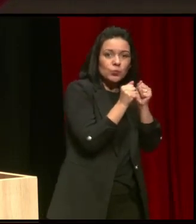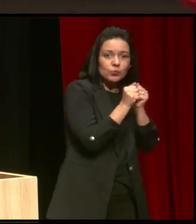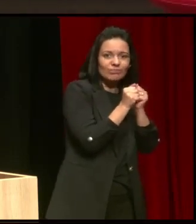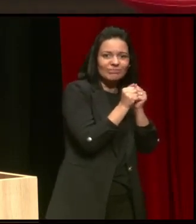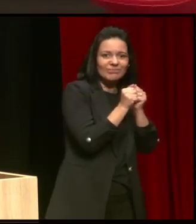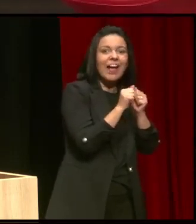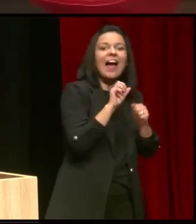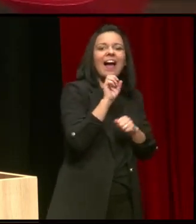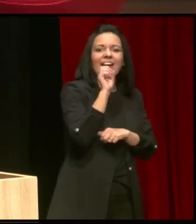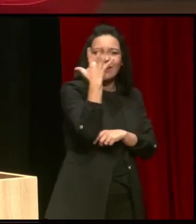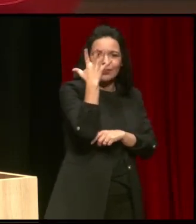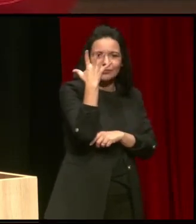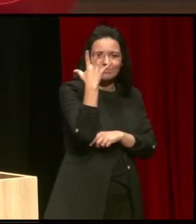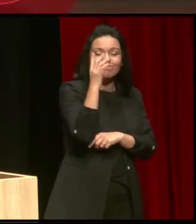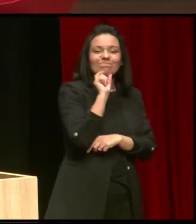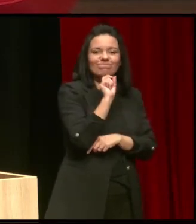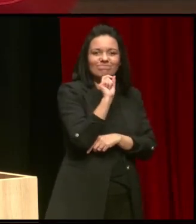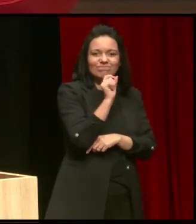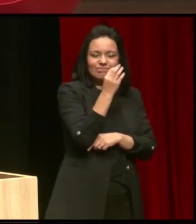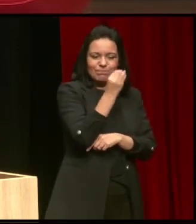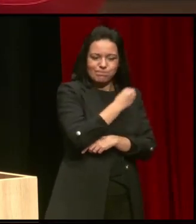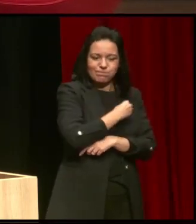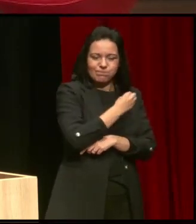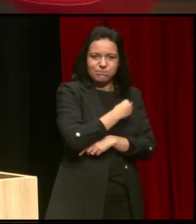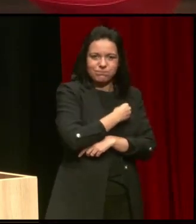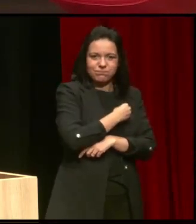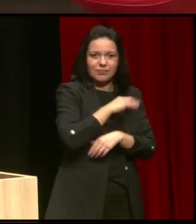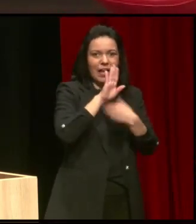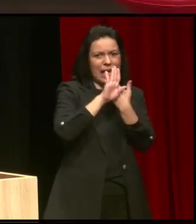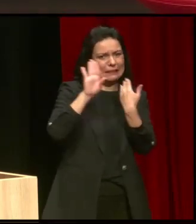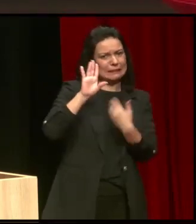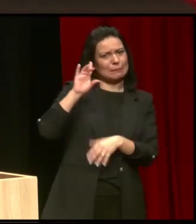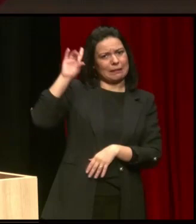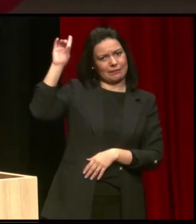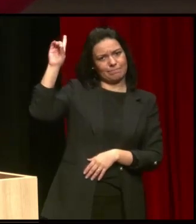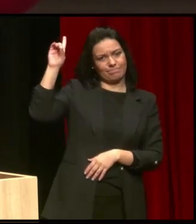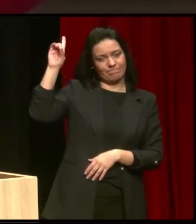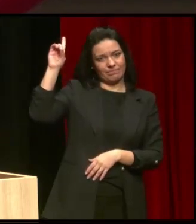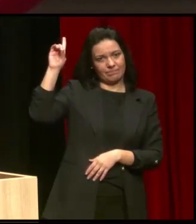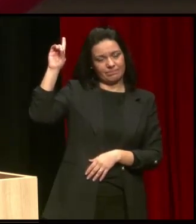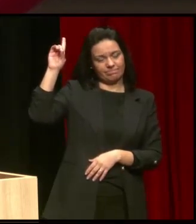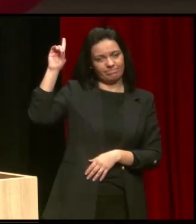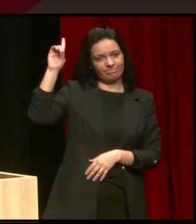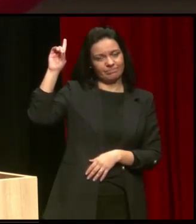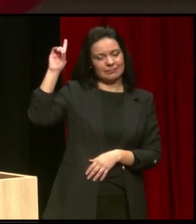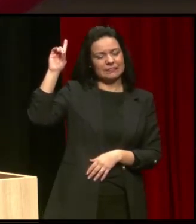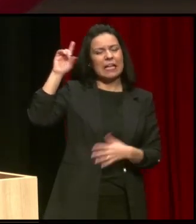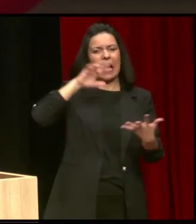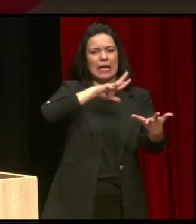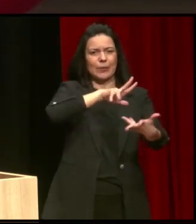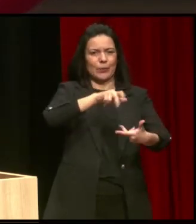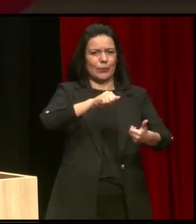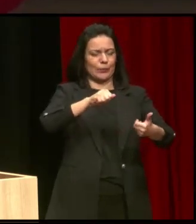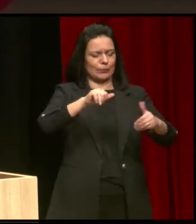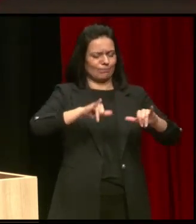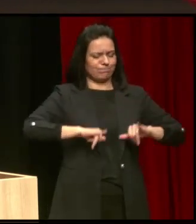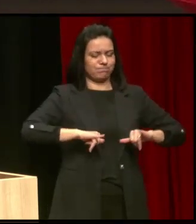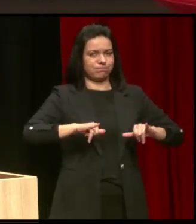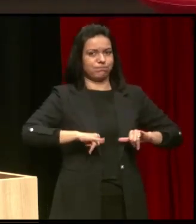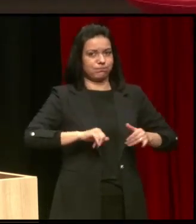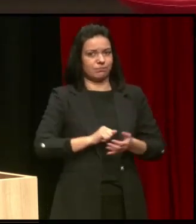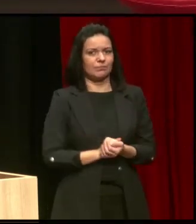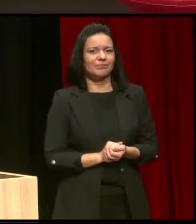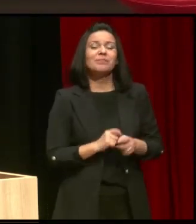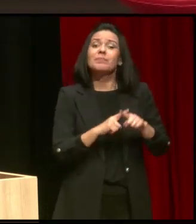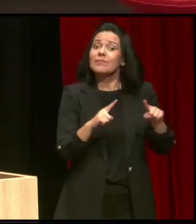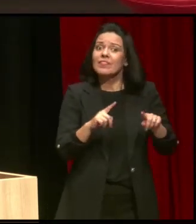futebol, eu jogo vôlei ainda. Gente, é uma desgraça, desculpa a expressão, porque minha cabeça continua firme, mas eu